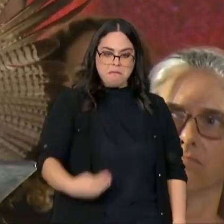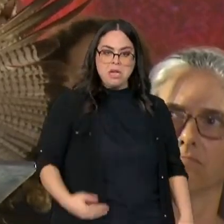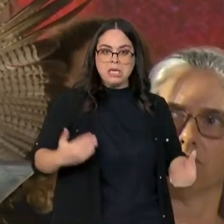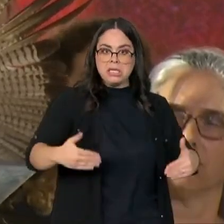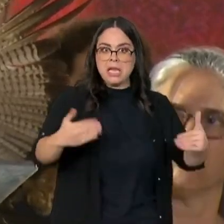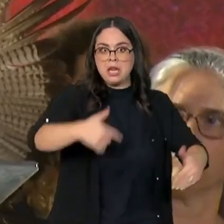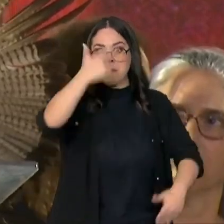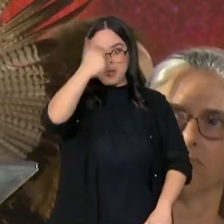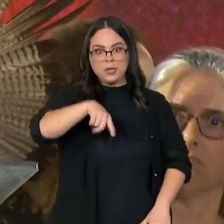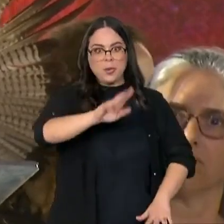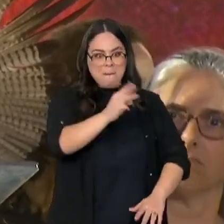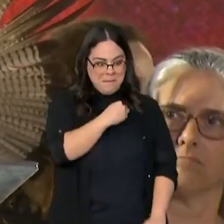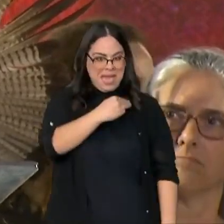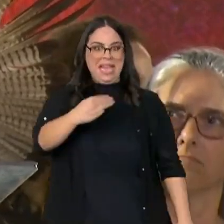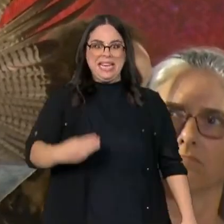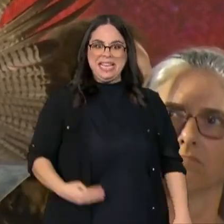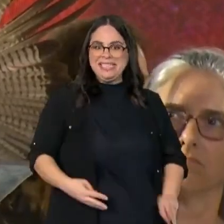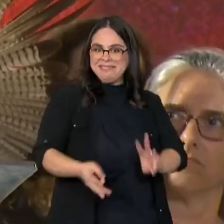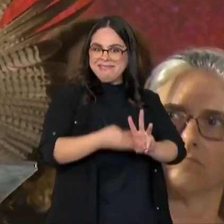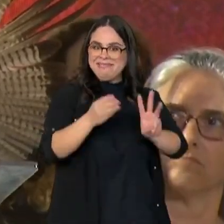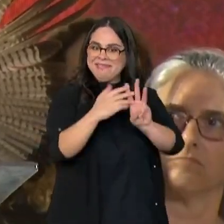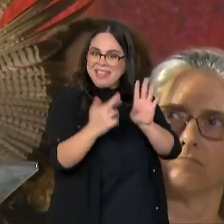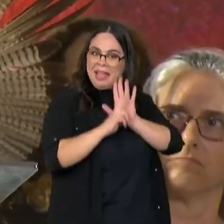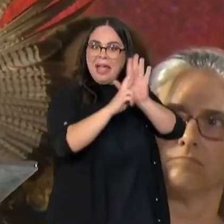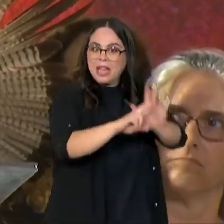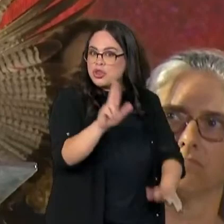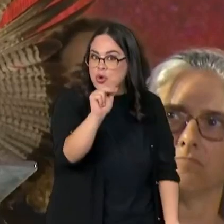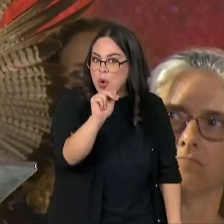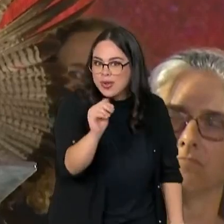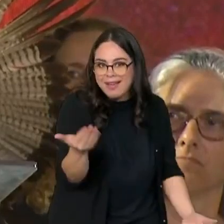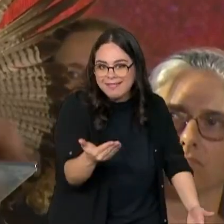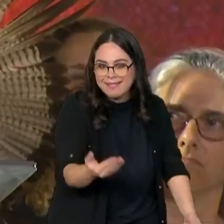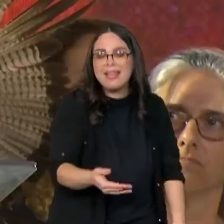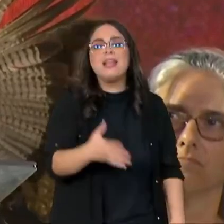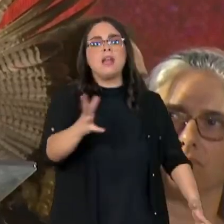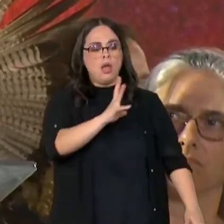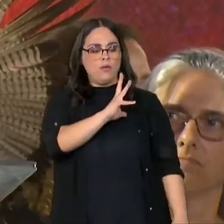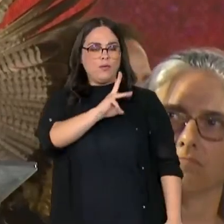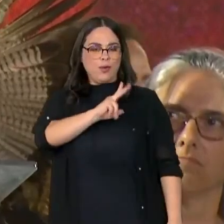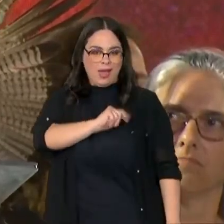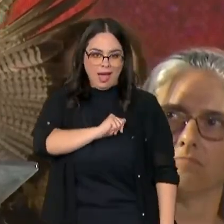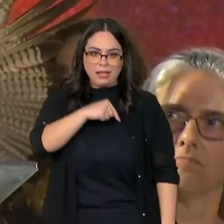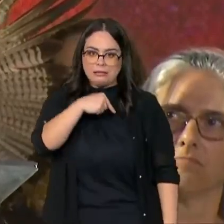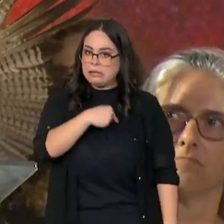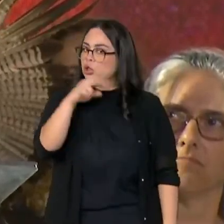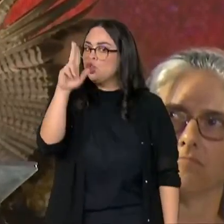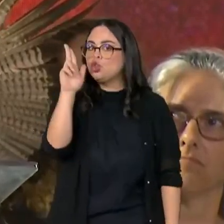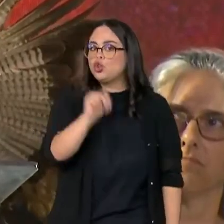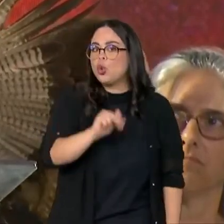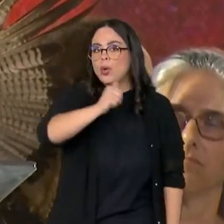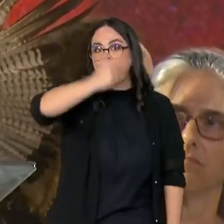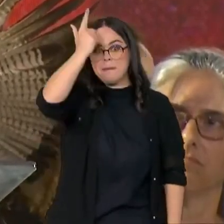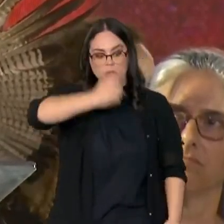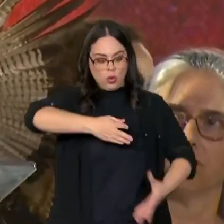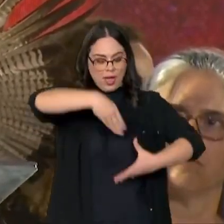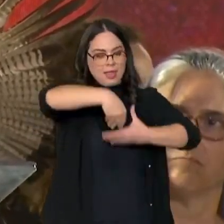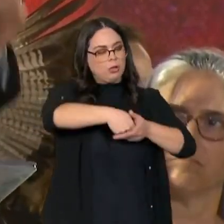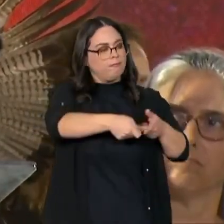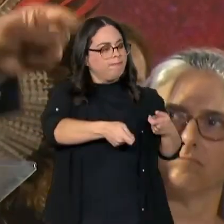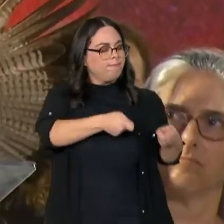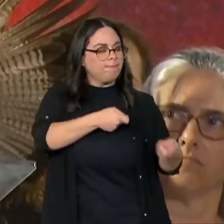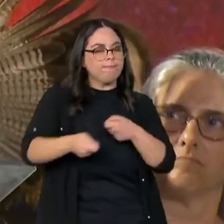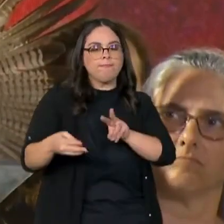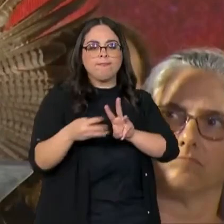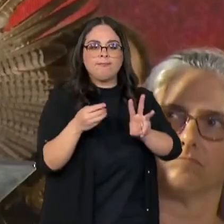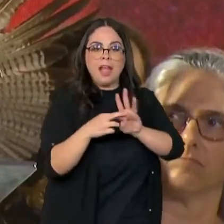uma indígena ministra. Vocês não podem esquecer que a FUNAI nunca teve um indígena que tomou conta da FUNAI